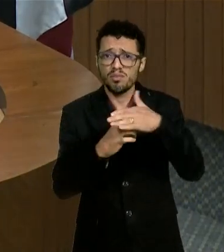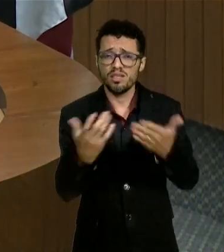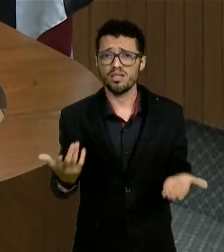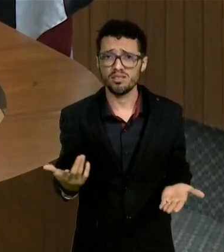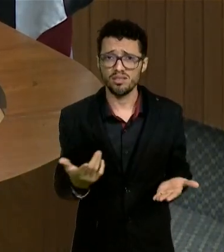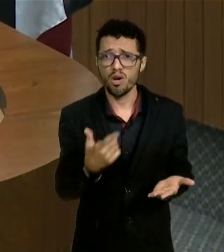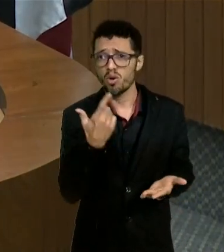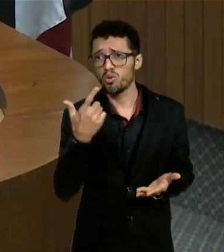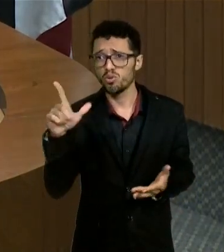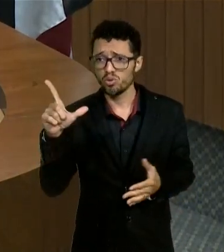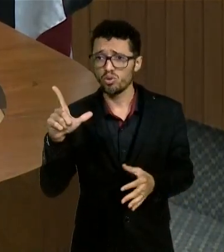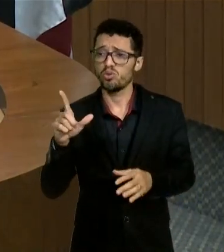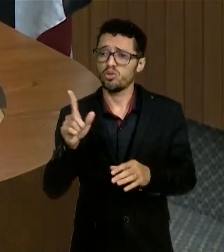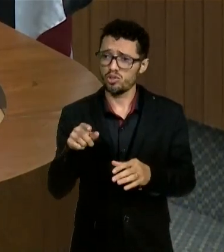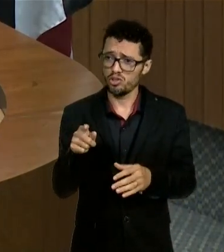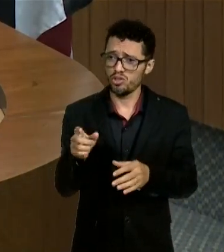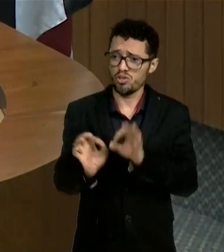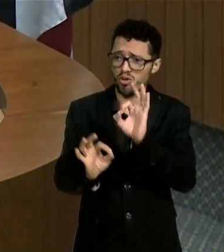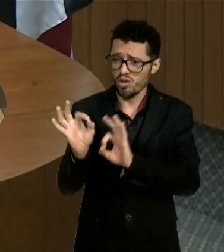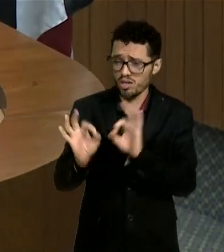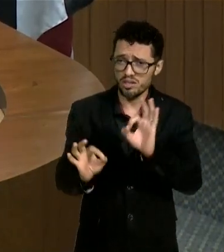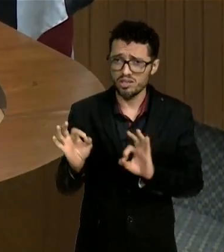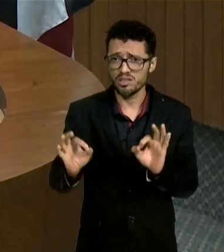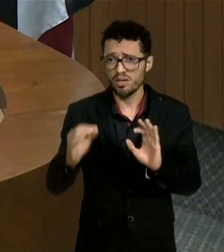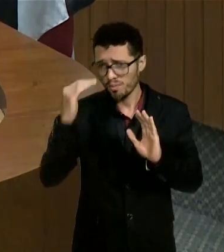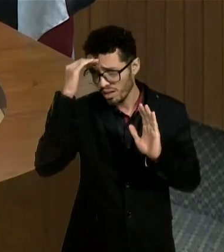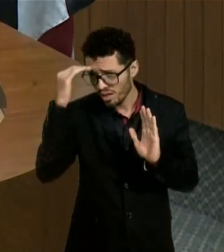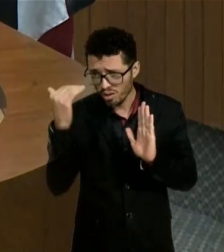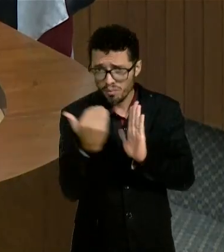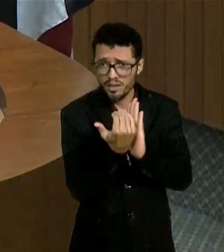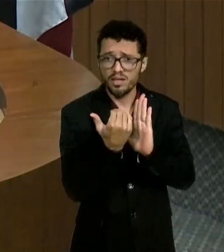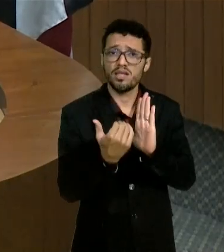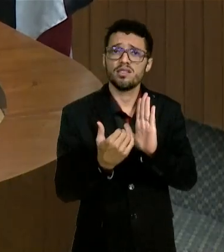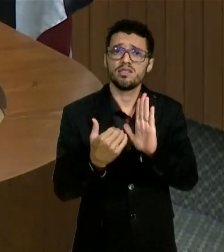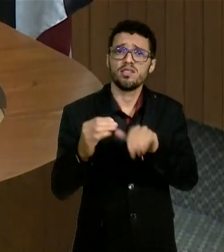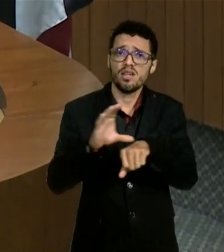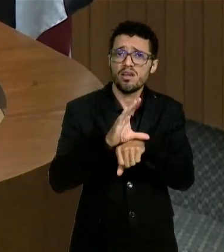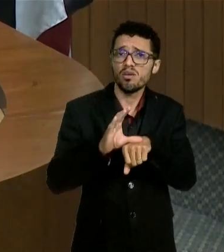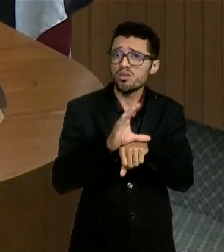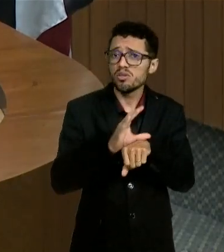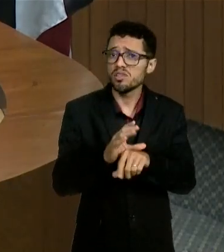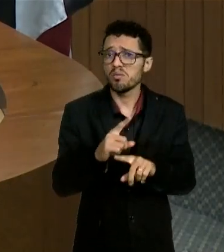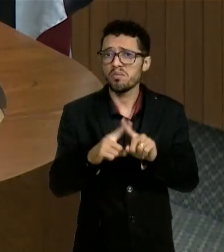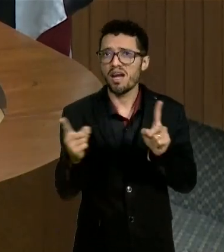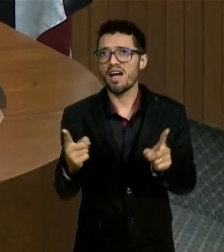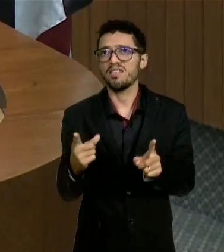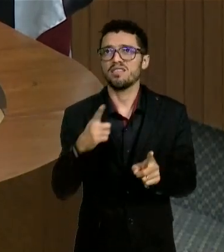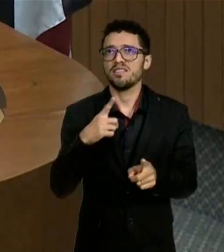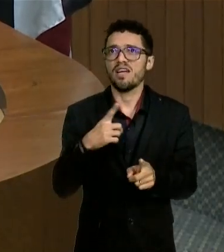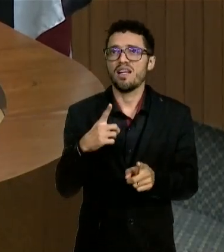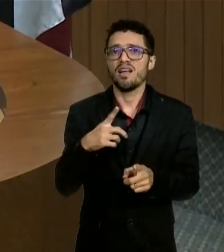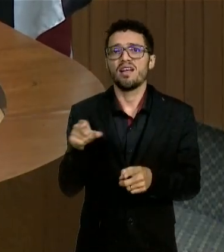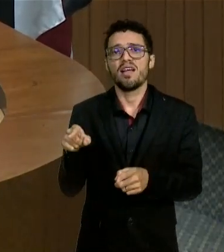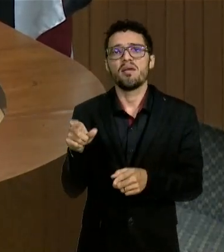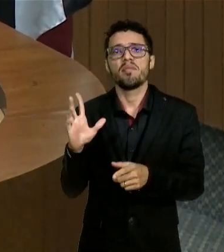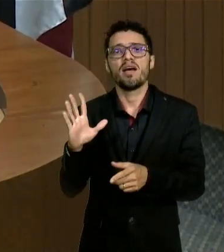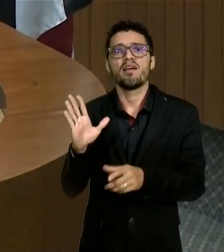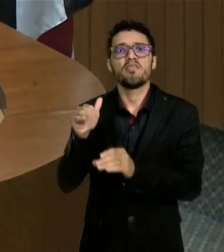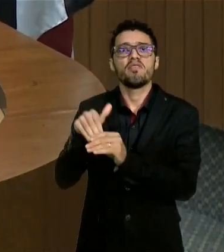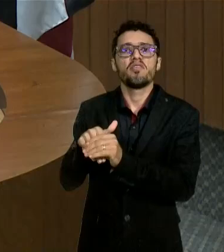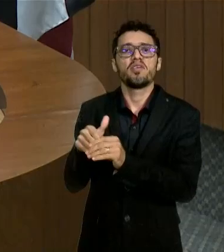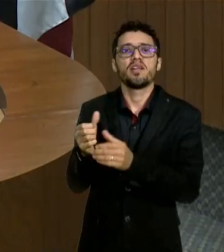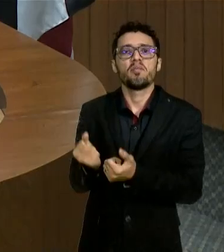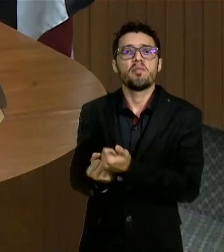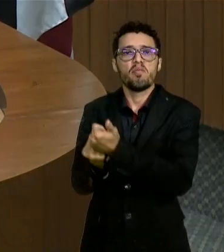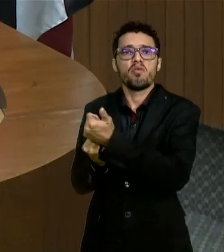de constitucionalidade, vão lá para reafirmar o decisum. Então, a verdadeira